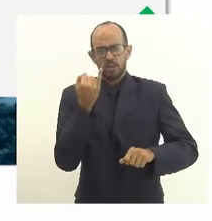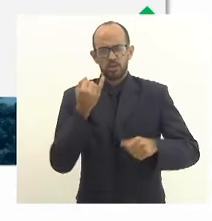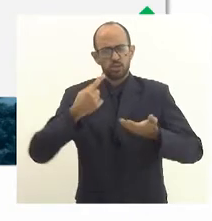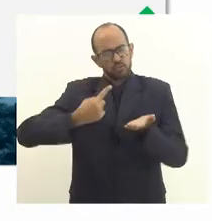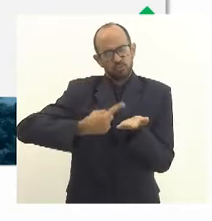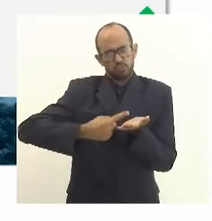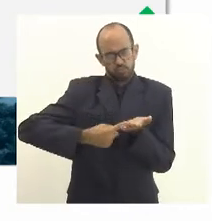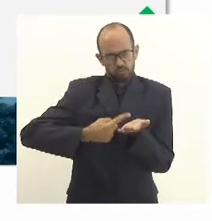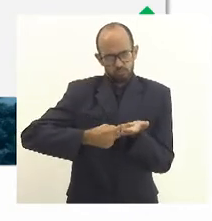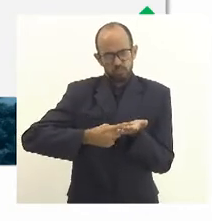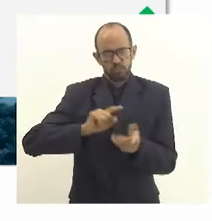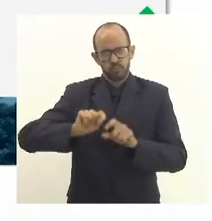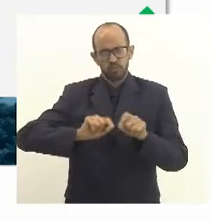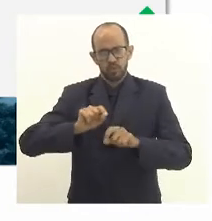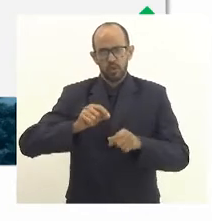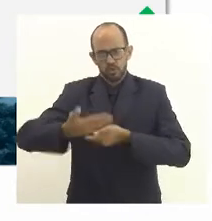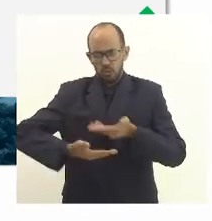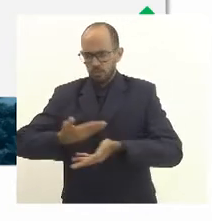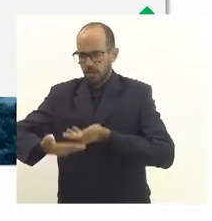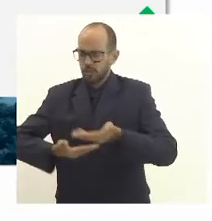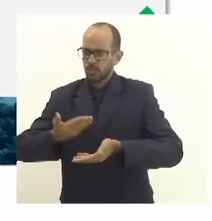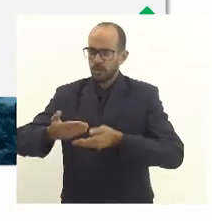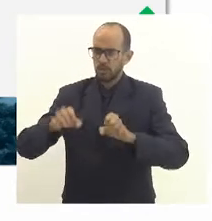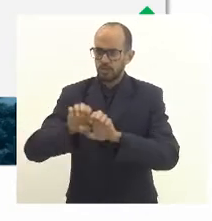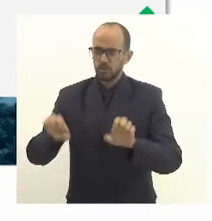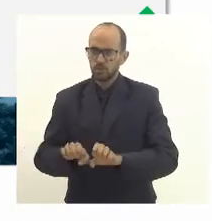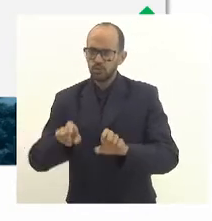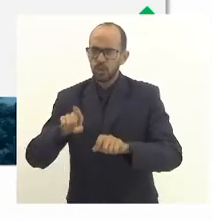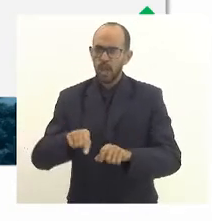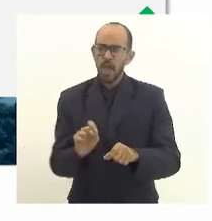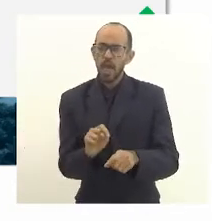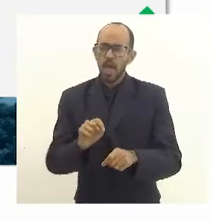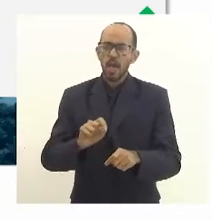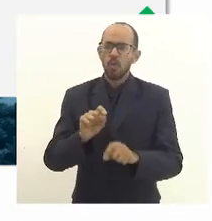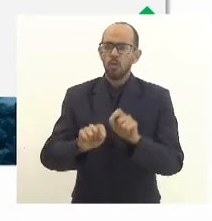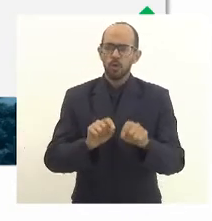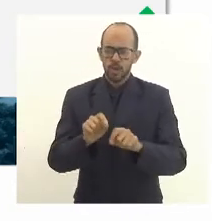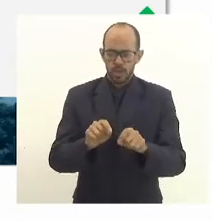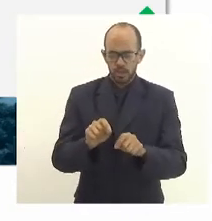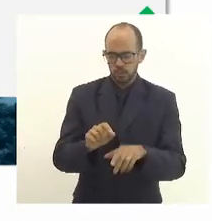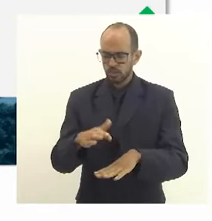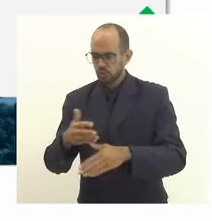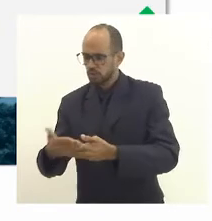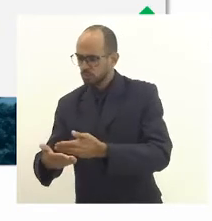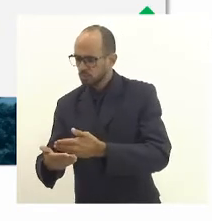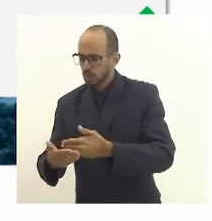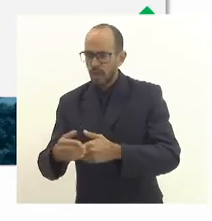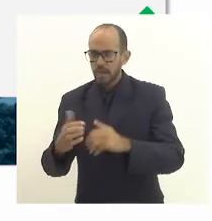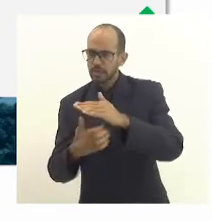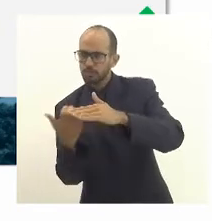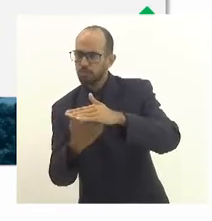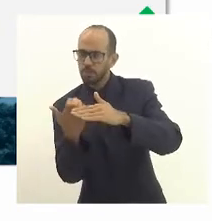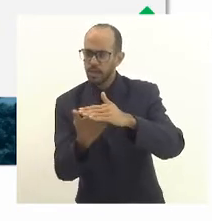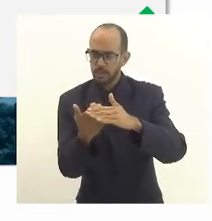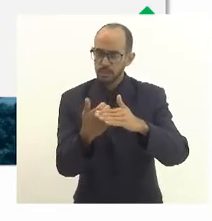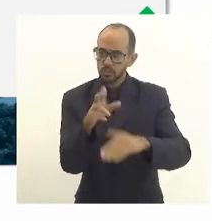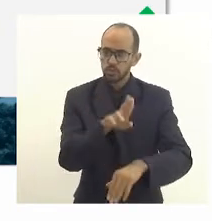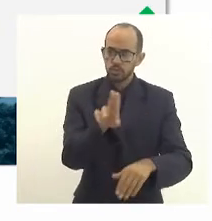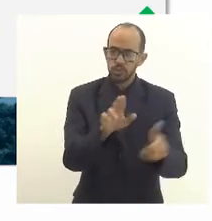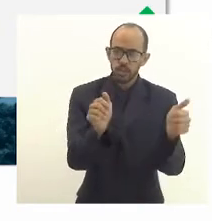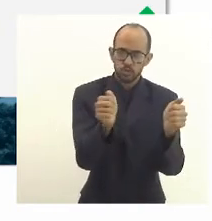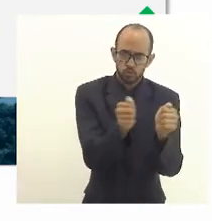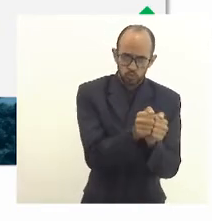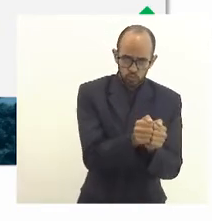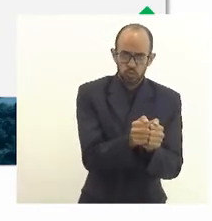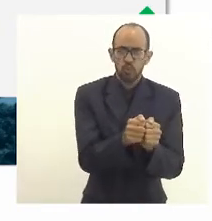alinhar. Compartilhamento de infraestrutura é o uso conjunto da infraestrutura da rede de distribuição pelas empresas de telecomunicações, né?